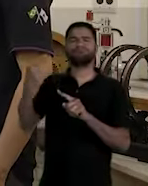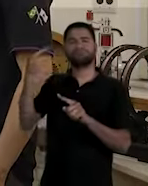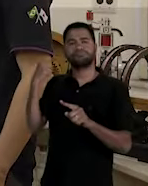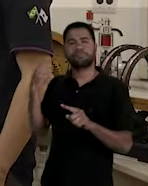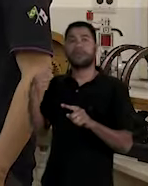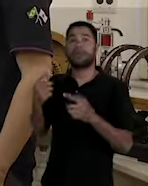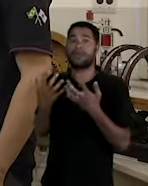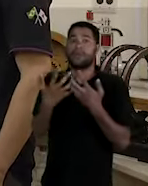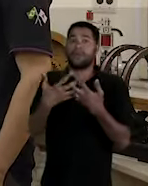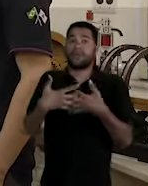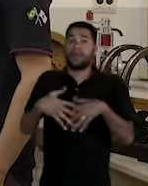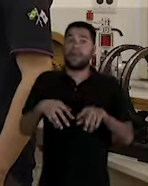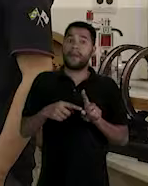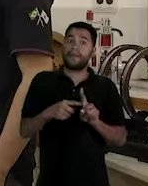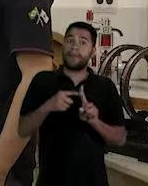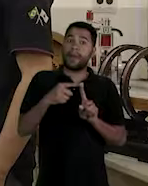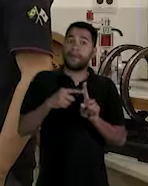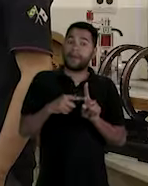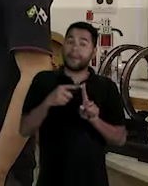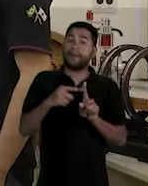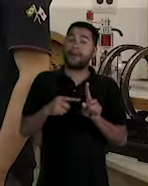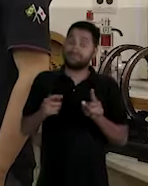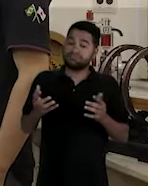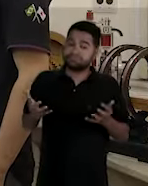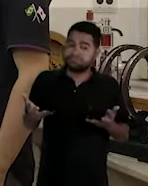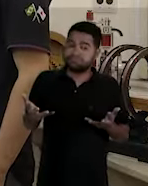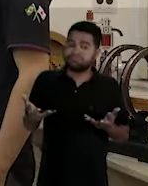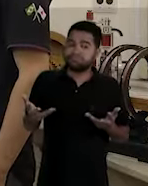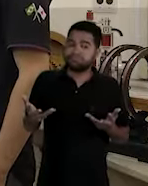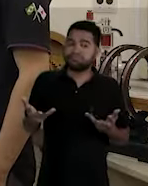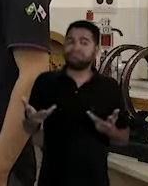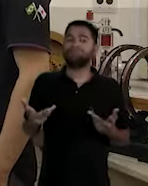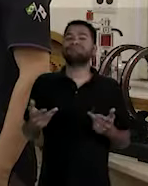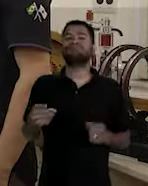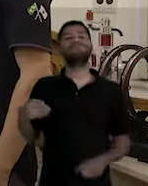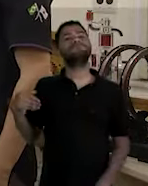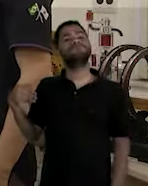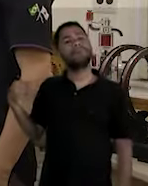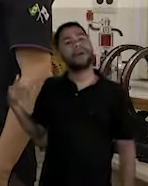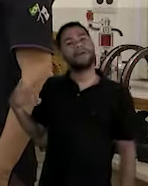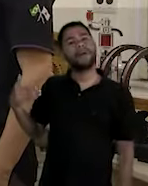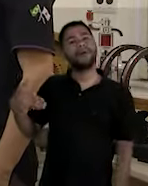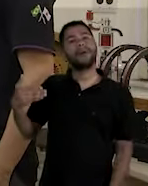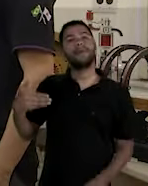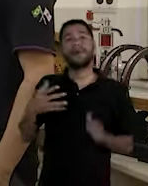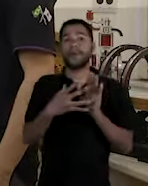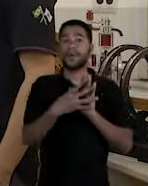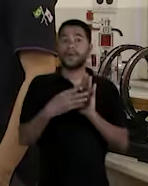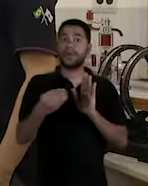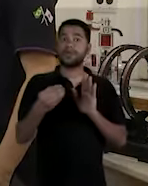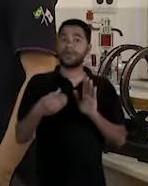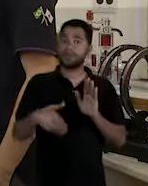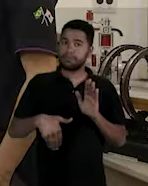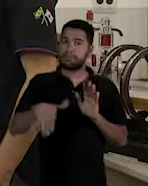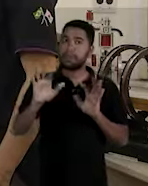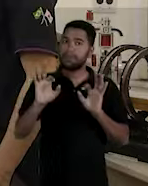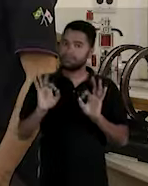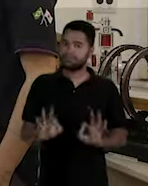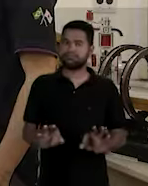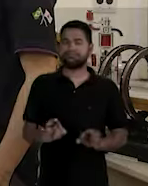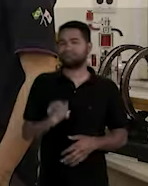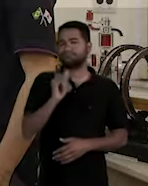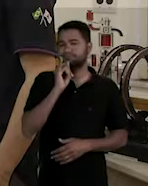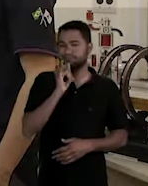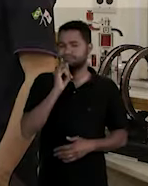têm sido aprimoradas. E com o passar do tempo, surgiram modelos mais eficientes, como,